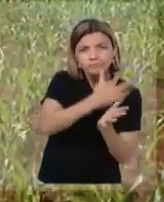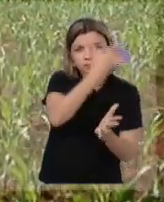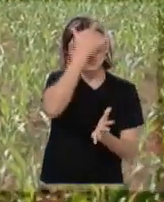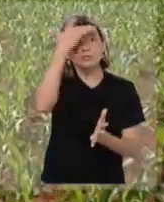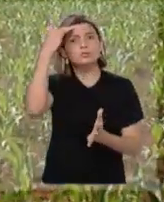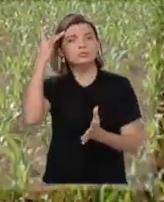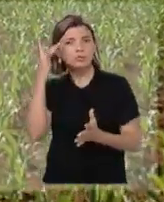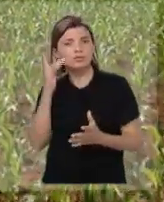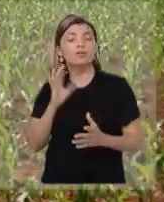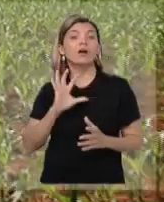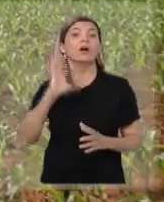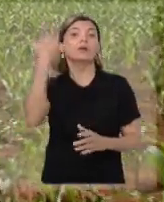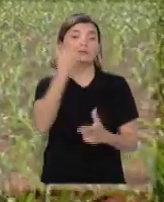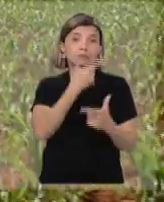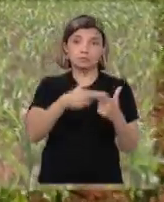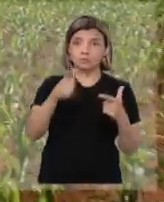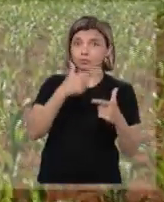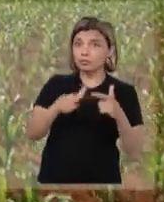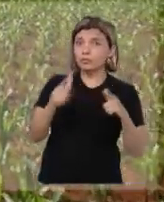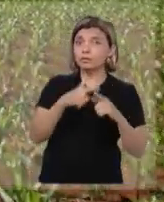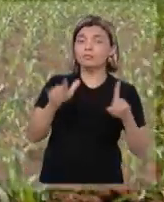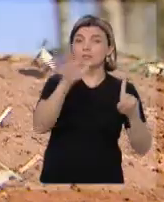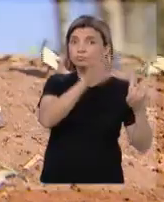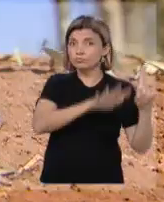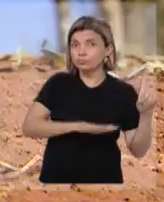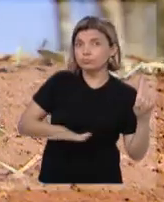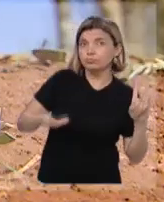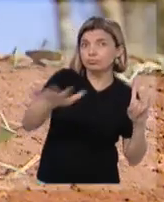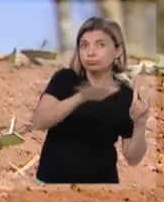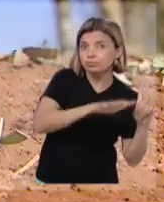forma irresponsável, podem gerar sérias